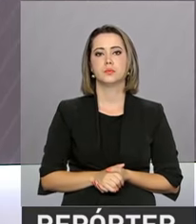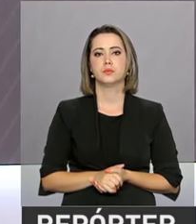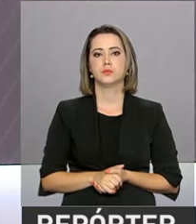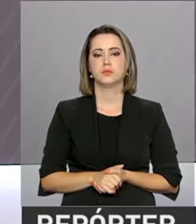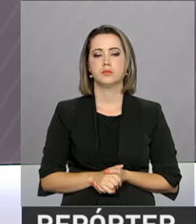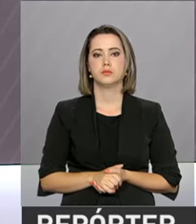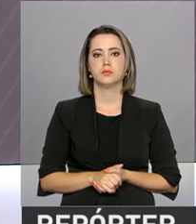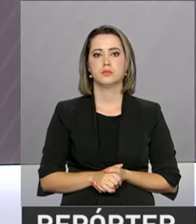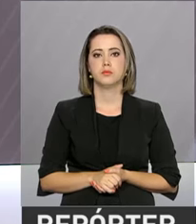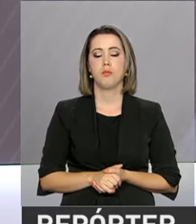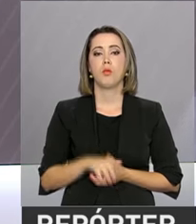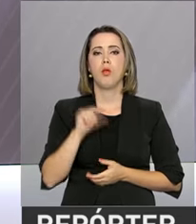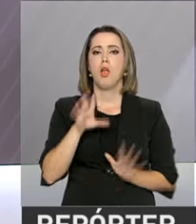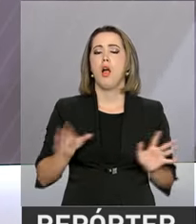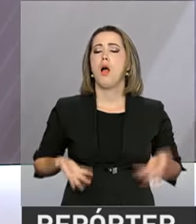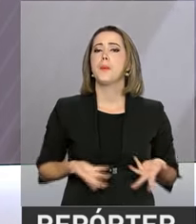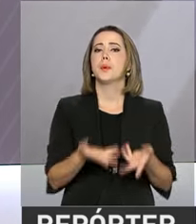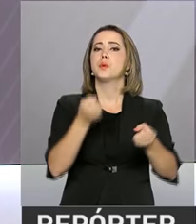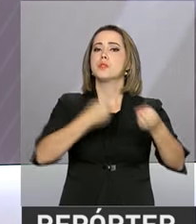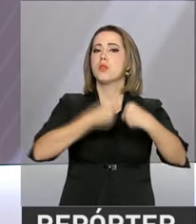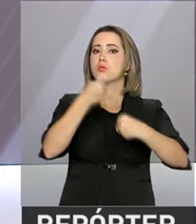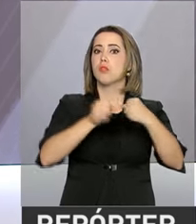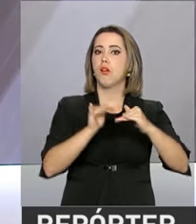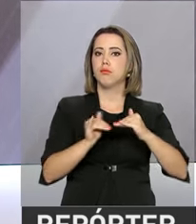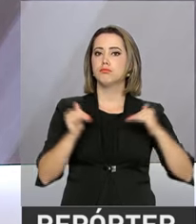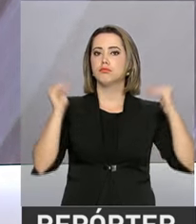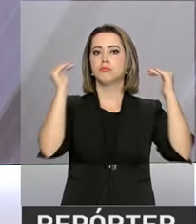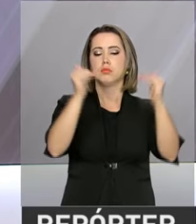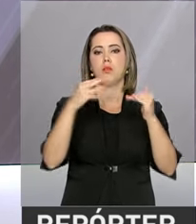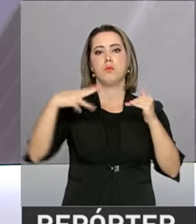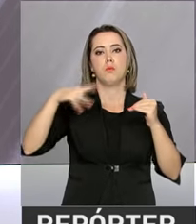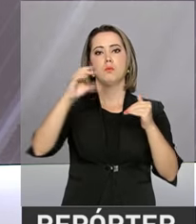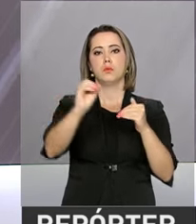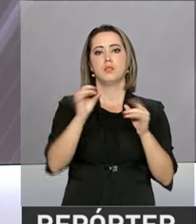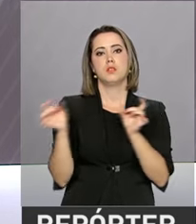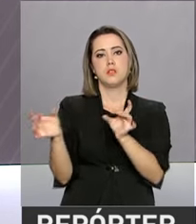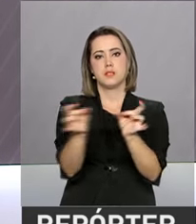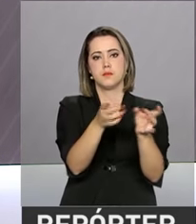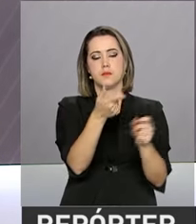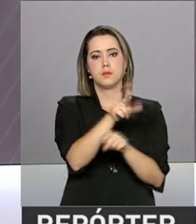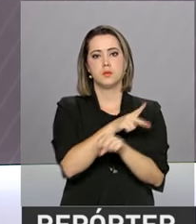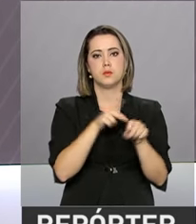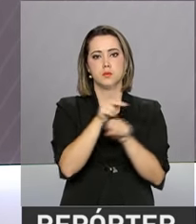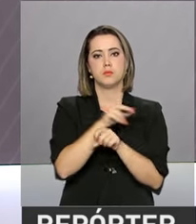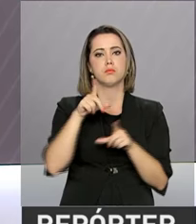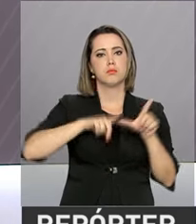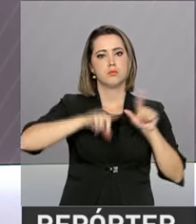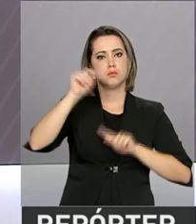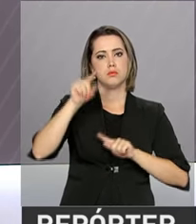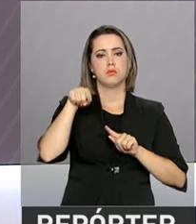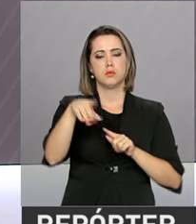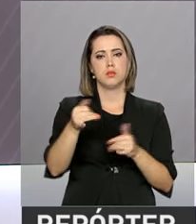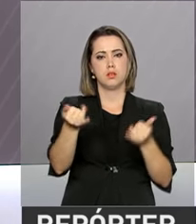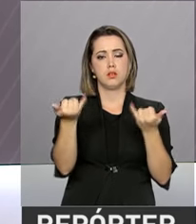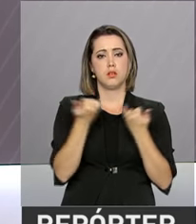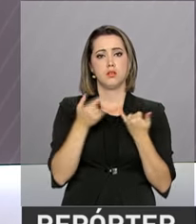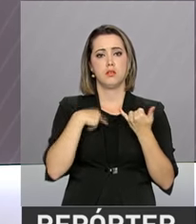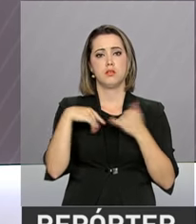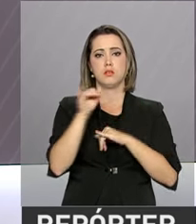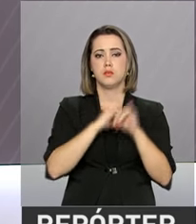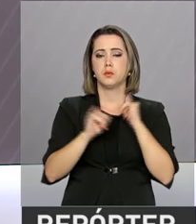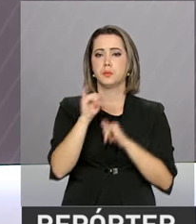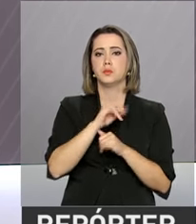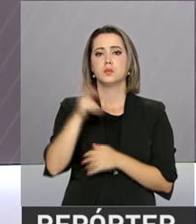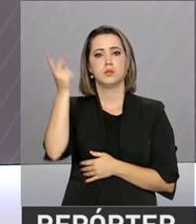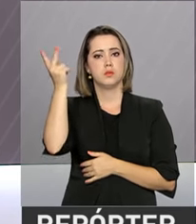A produção de veículos aumentou no mês de março e as exportações foram recorde. Quem traz mais informações para a gente de São Paulo é